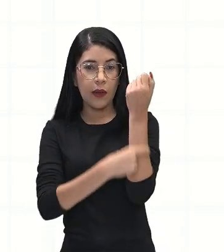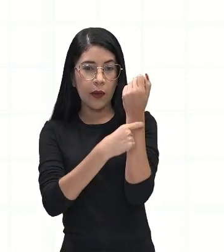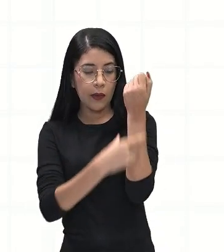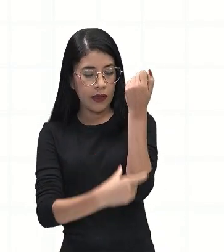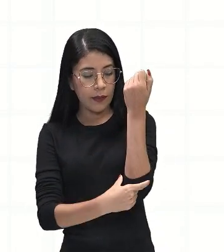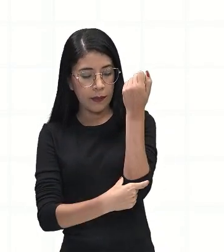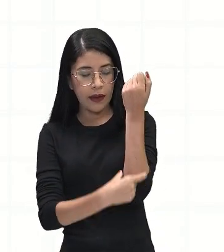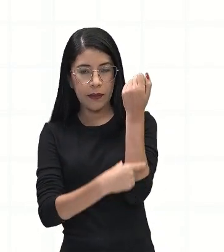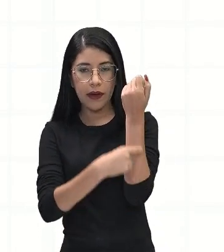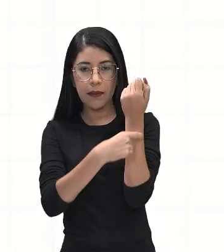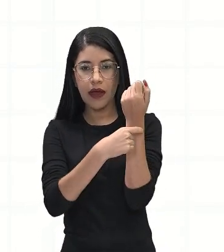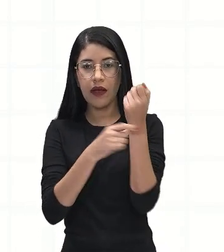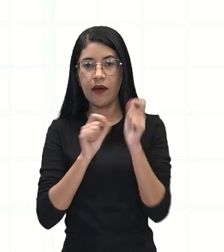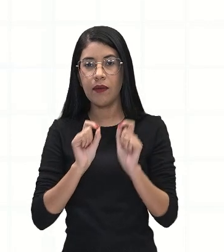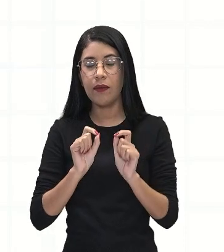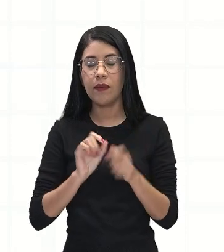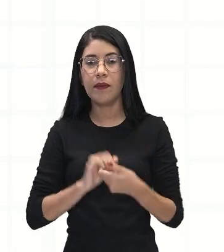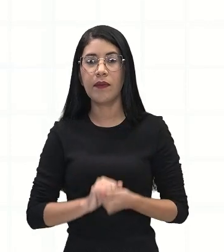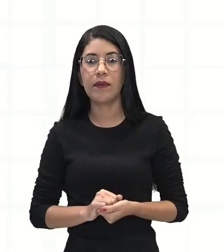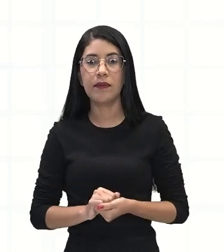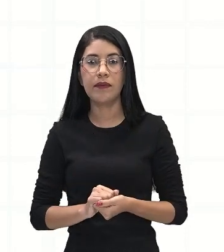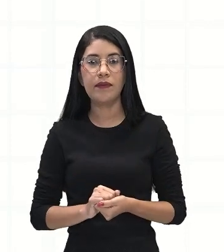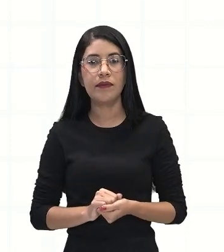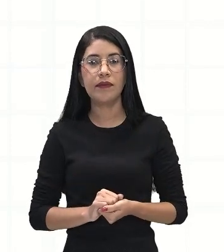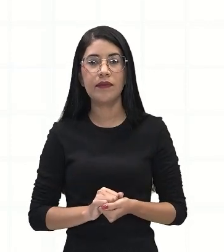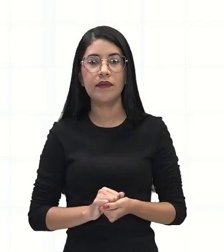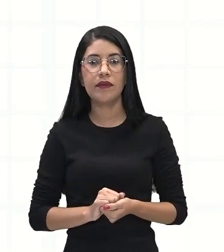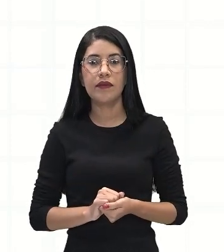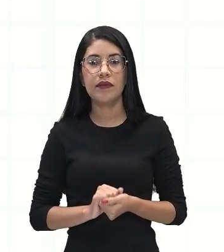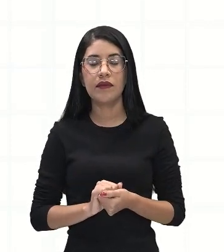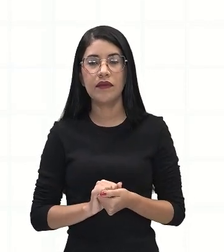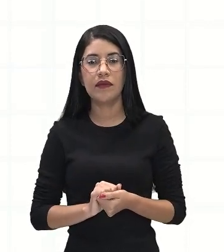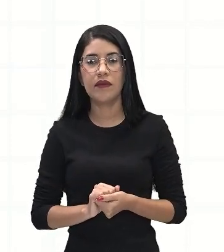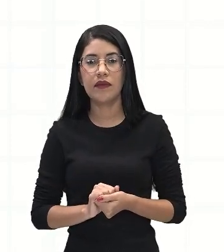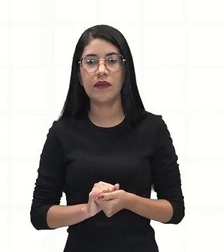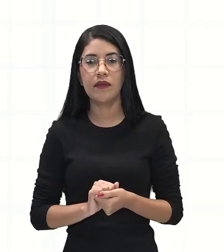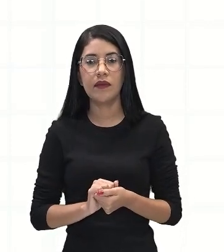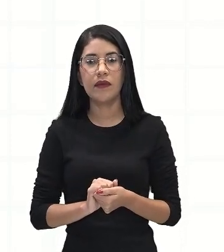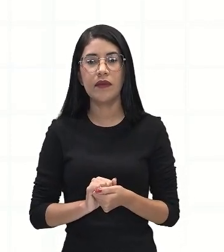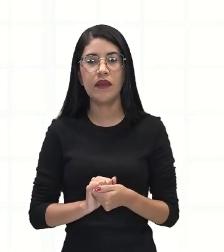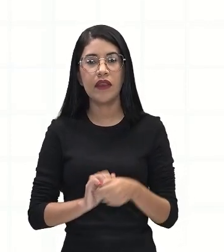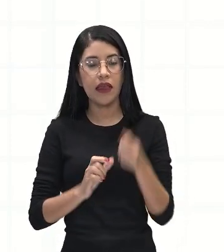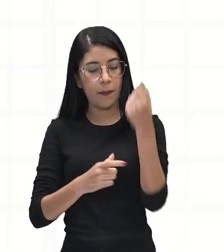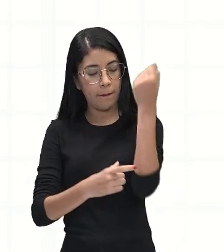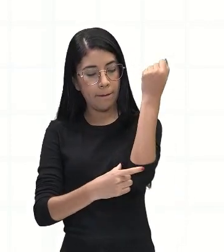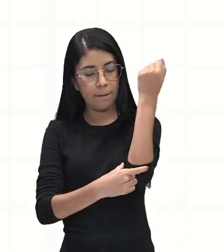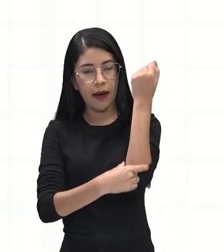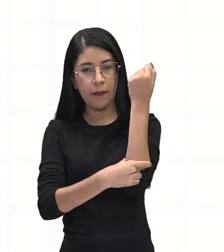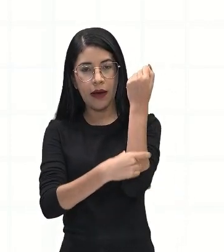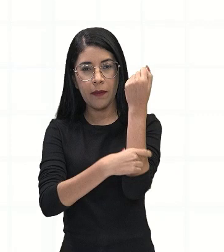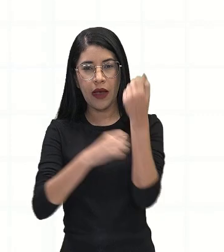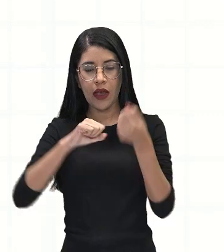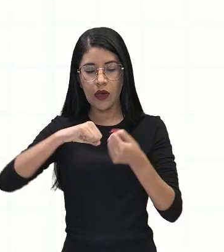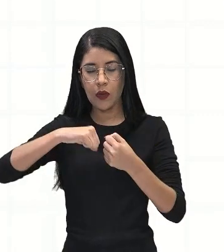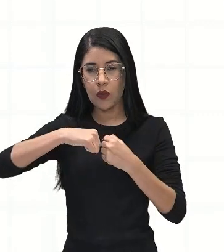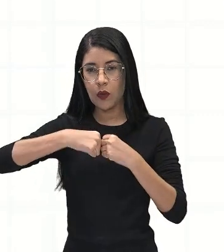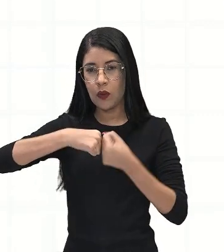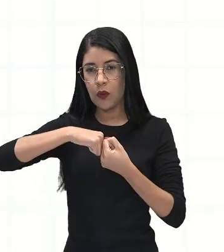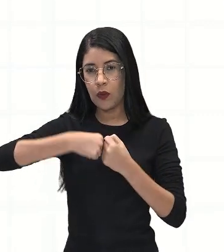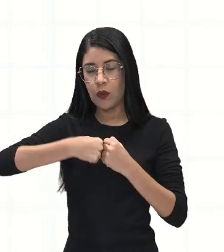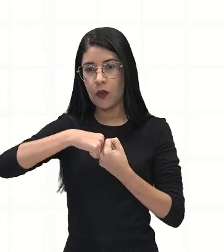estrutura da nossa coluna vertebral, esses discos que ficam entre as vértebras, chamados de